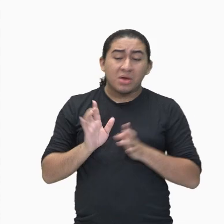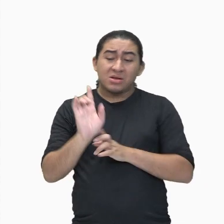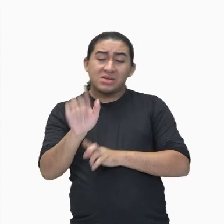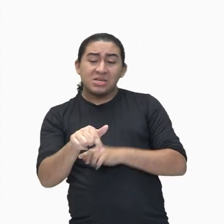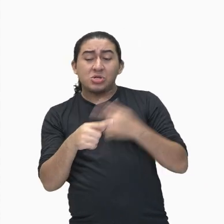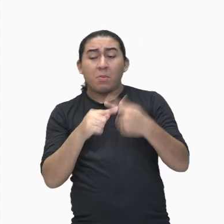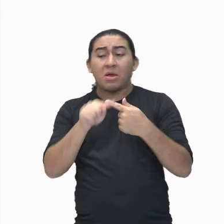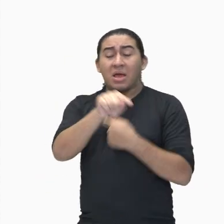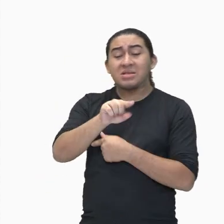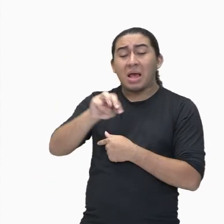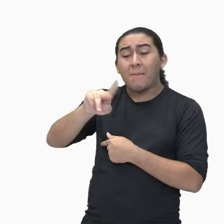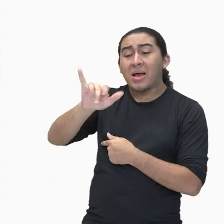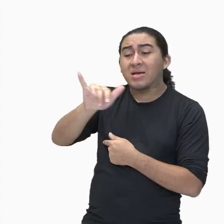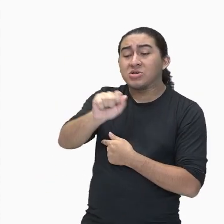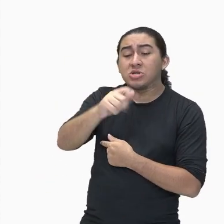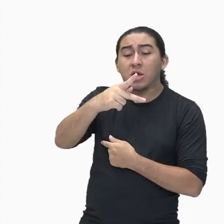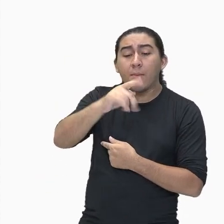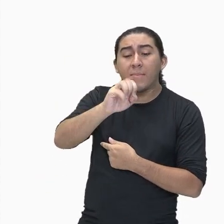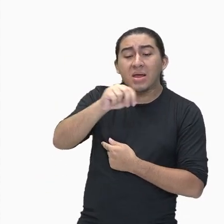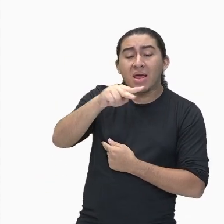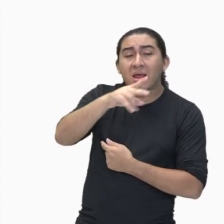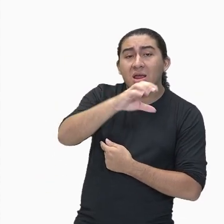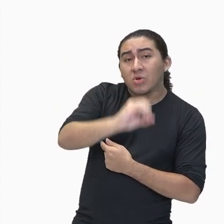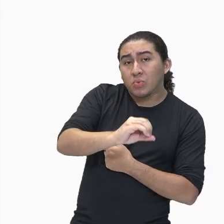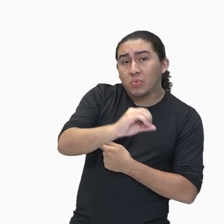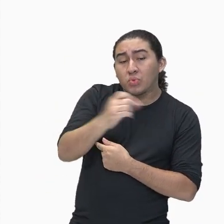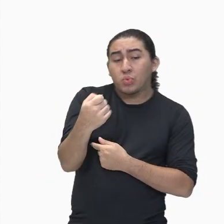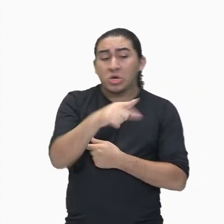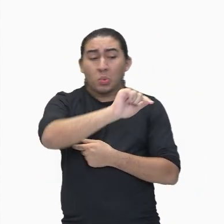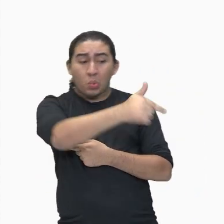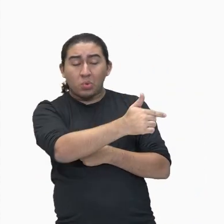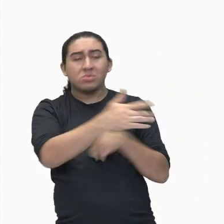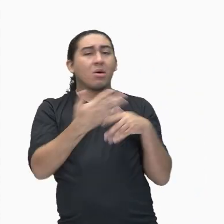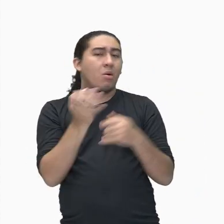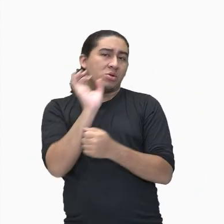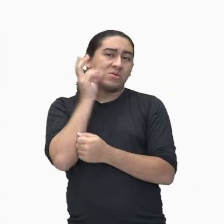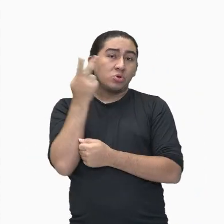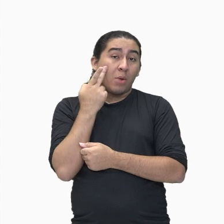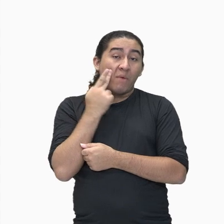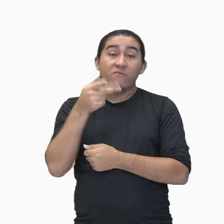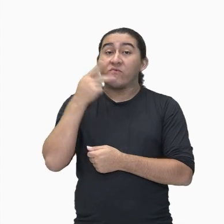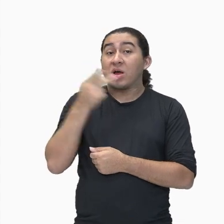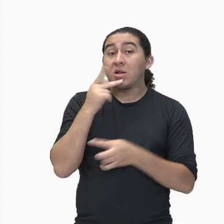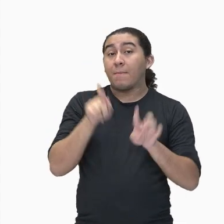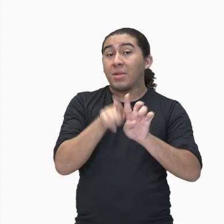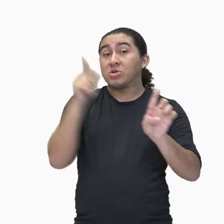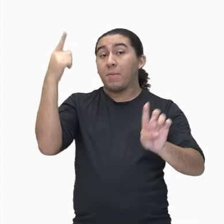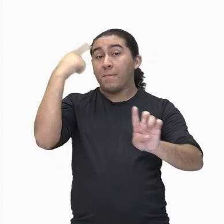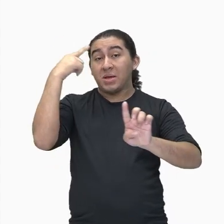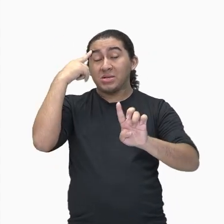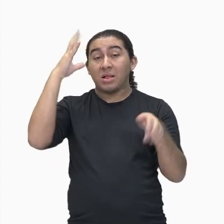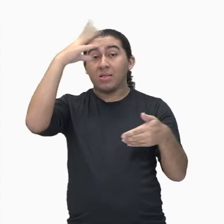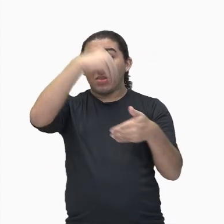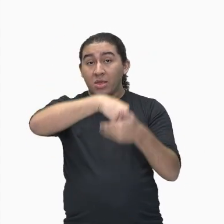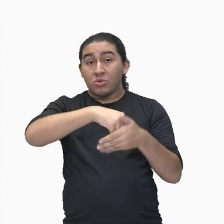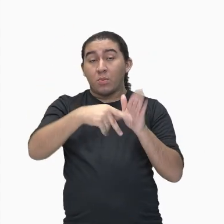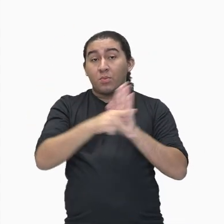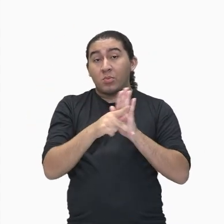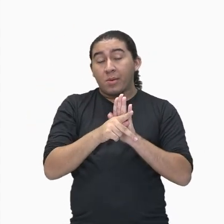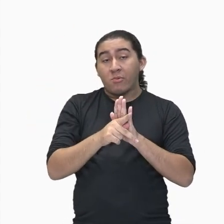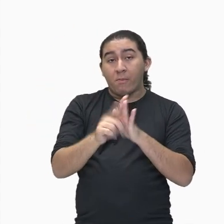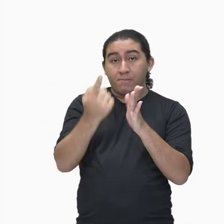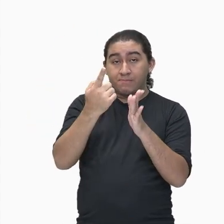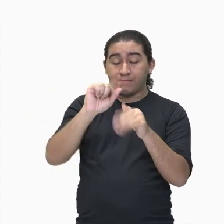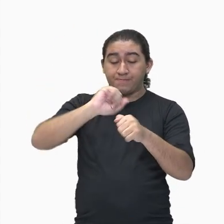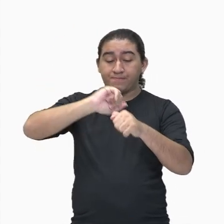aqui é mais pequeno que aquilo, então... Isso aí acontece, mas a gente fala que dentro da flexão do grau dos